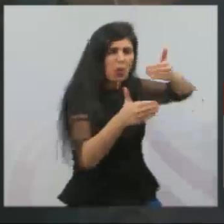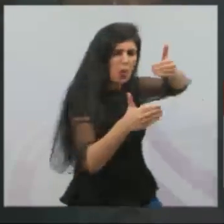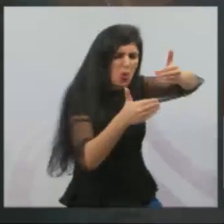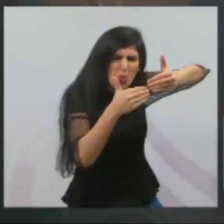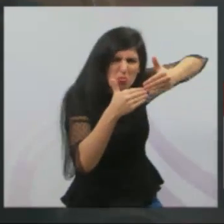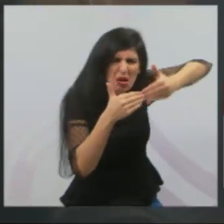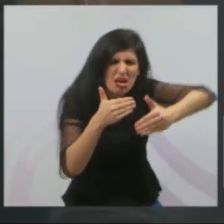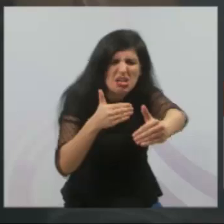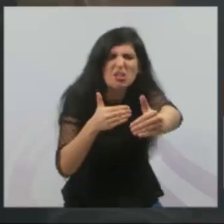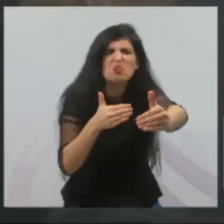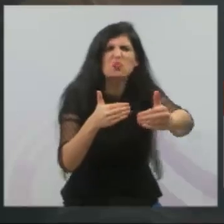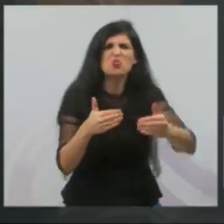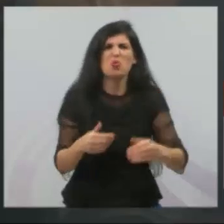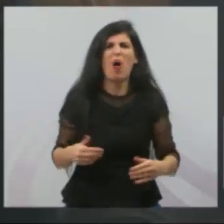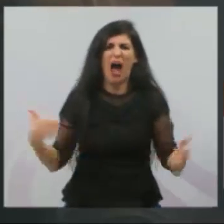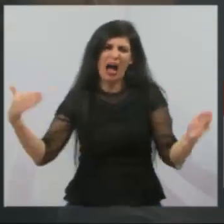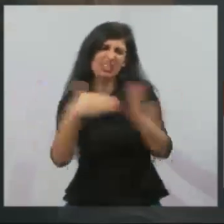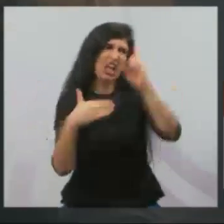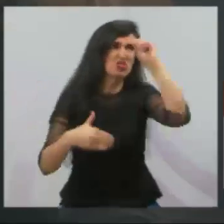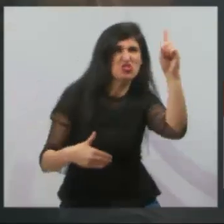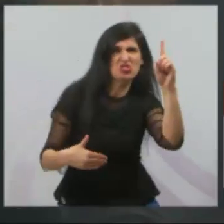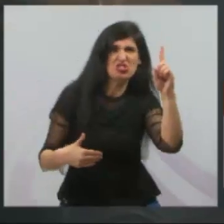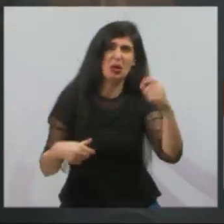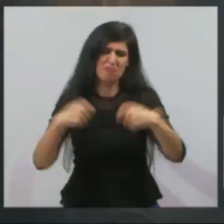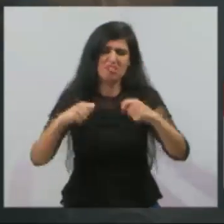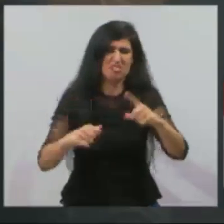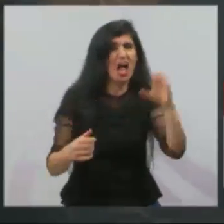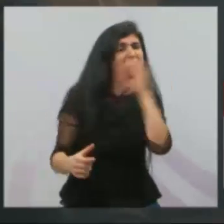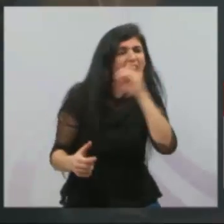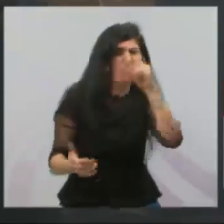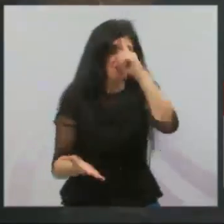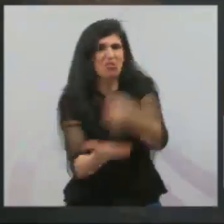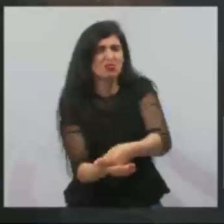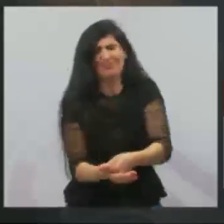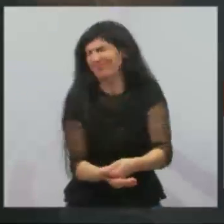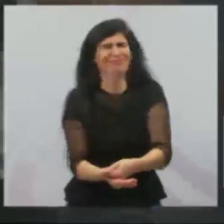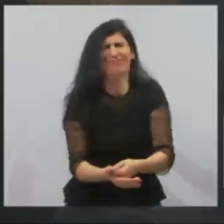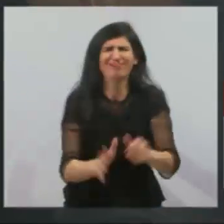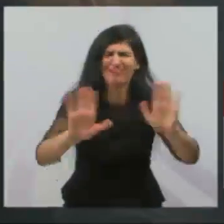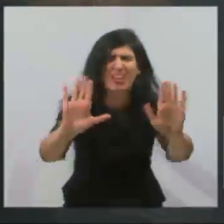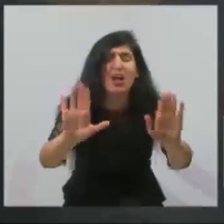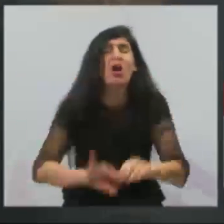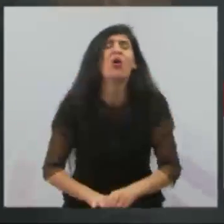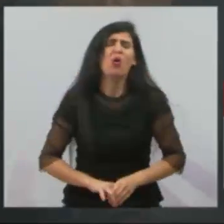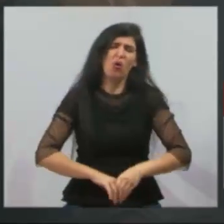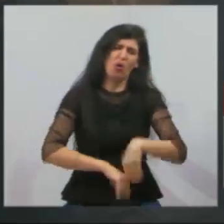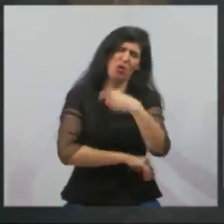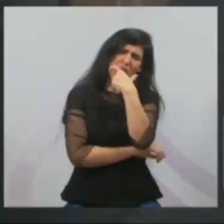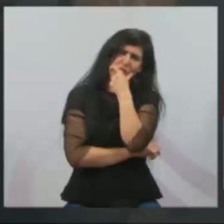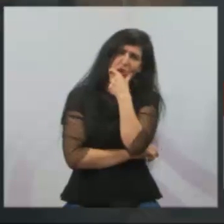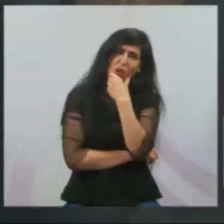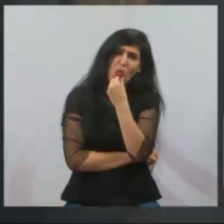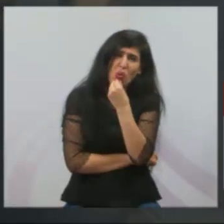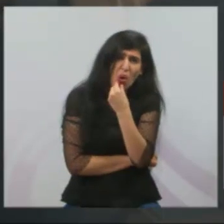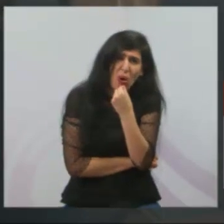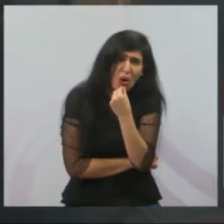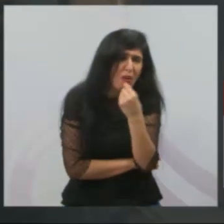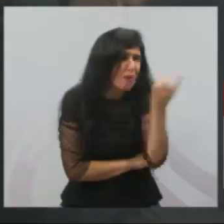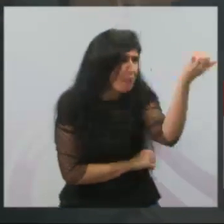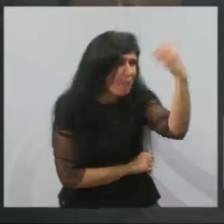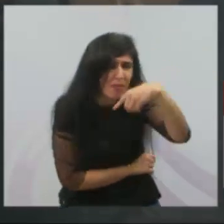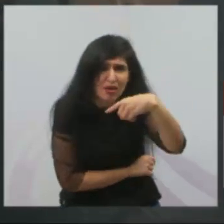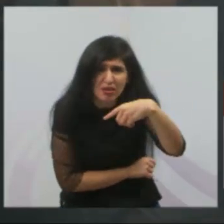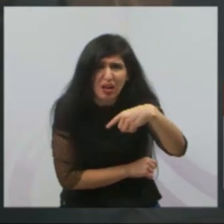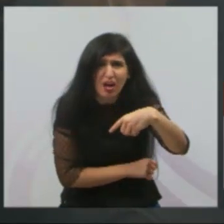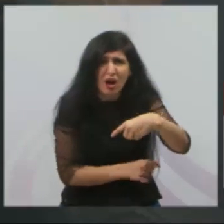Legislativo, porque não tem cabimento um ato de um ministro da Economia impor ao Poder Legislativo prazo